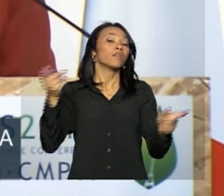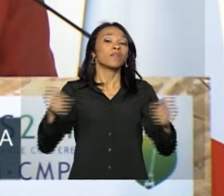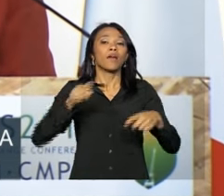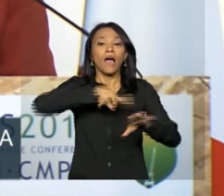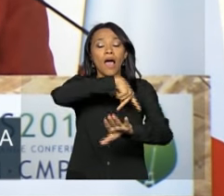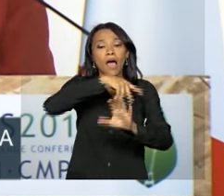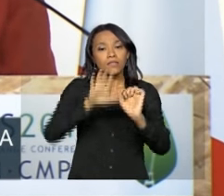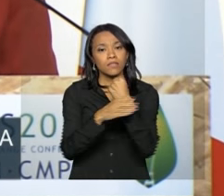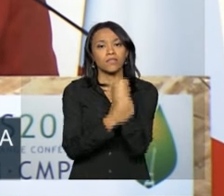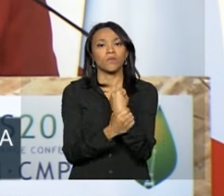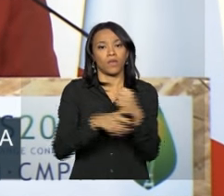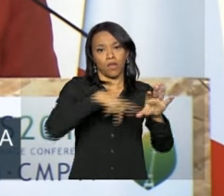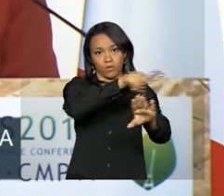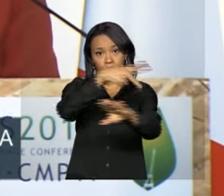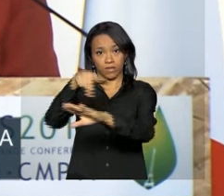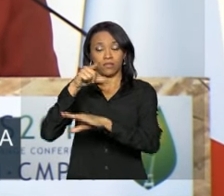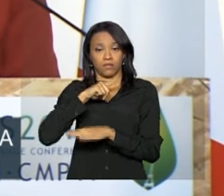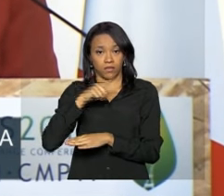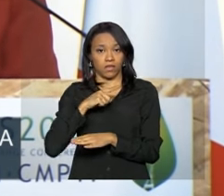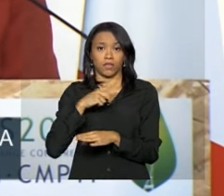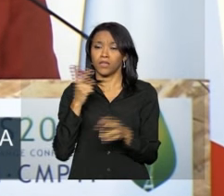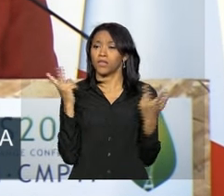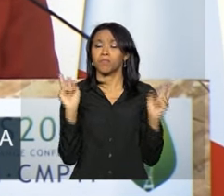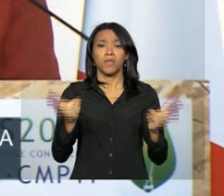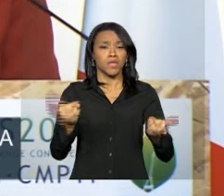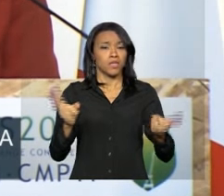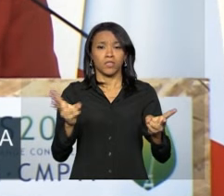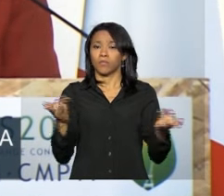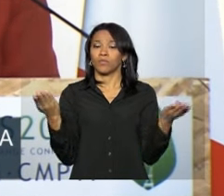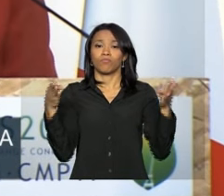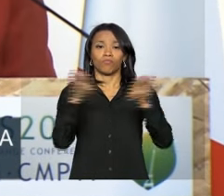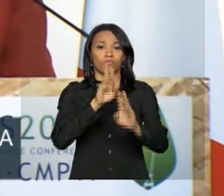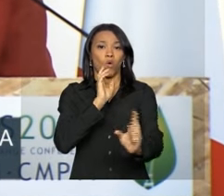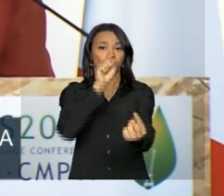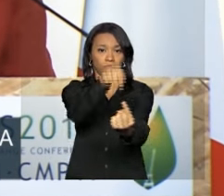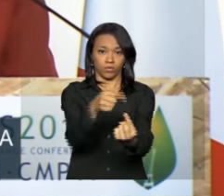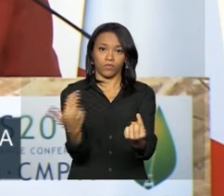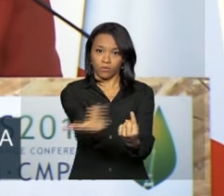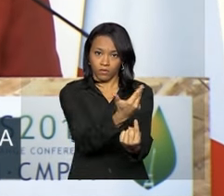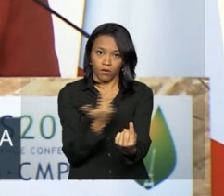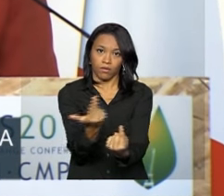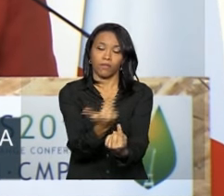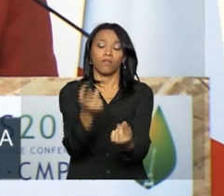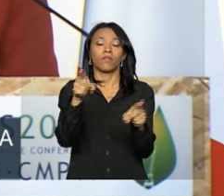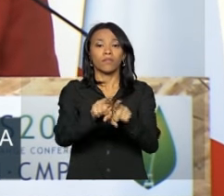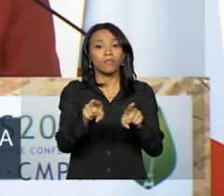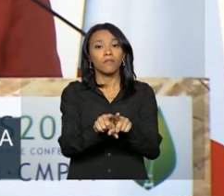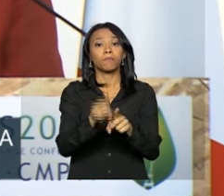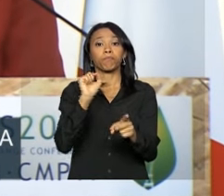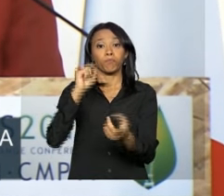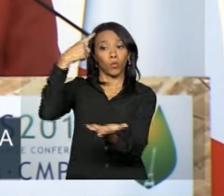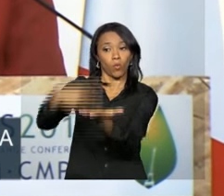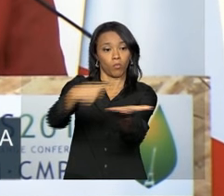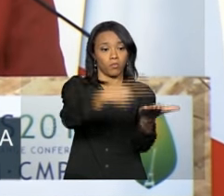as condições necessárias para alcançar o objetivo comum. O princípio das responsabilidades comuns,